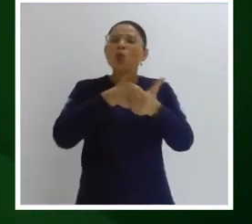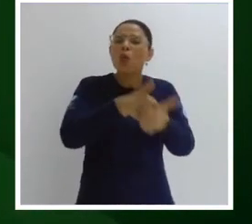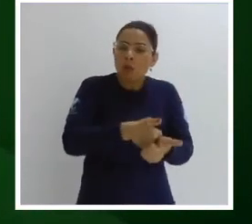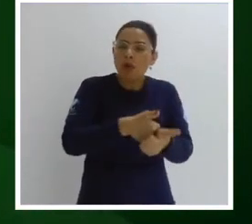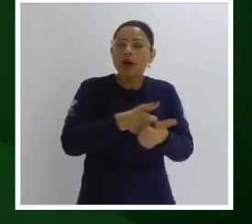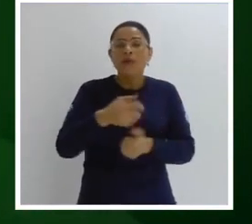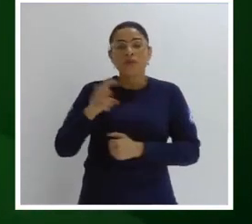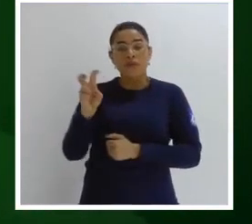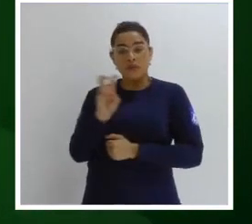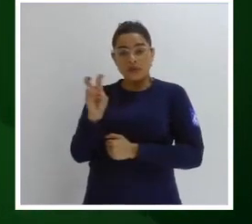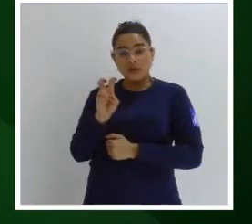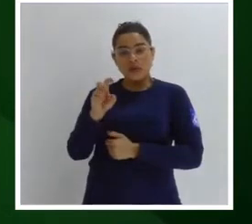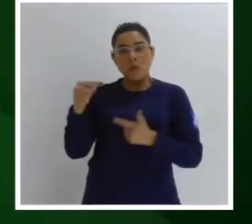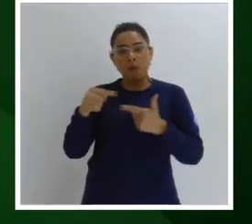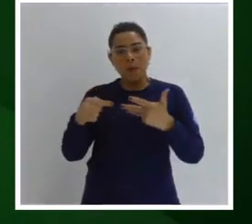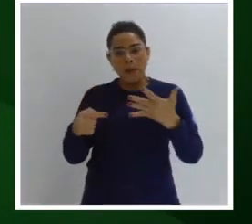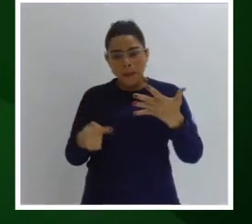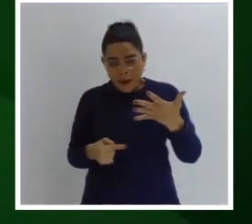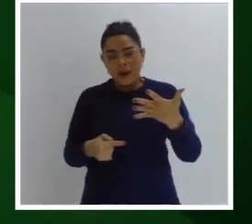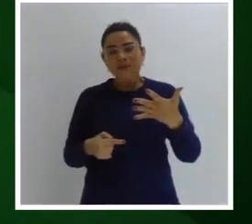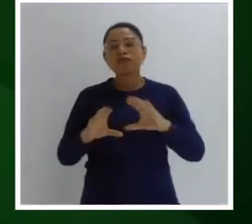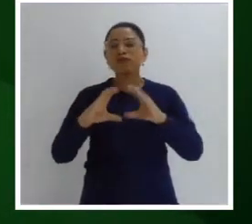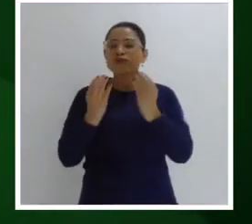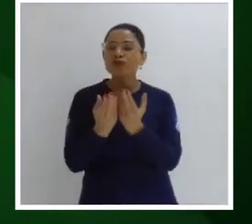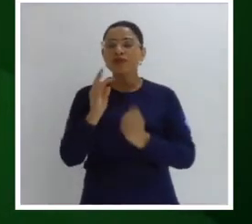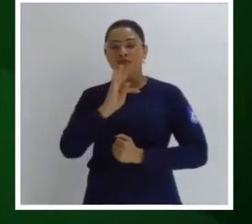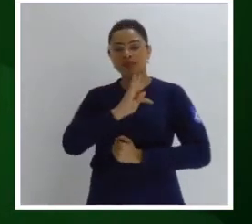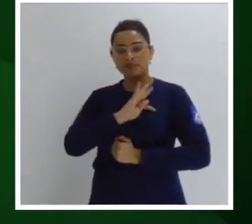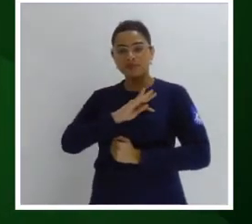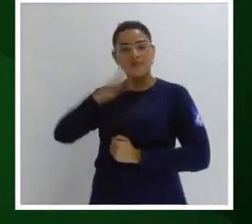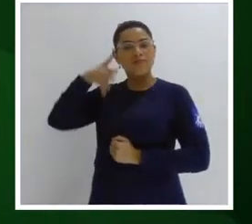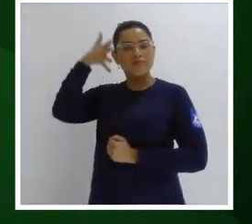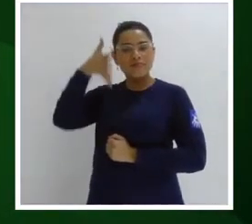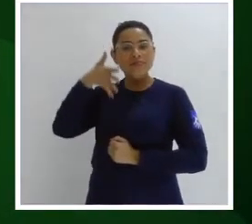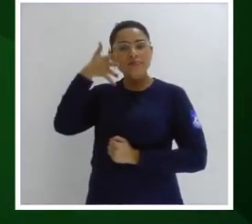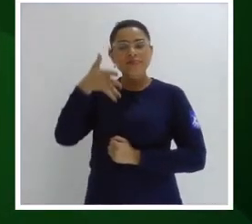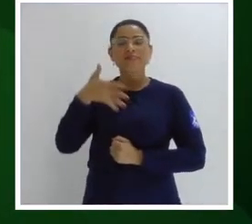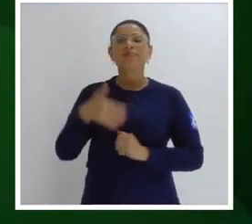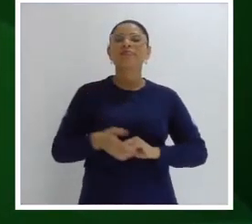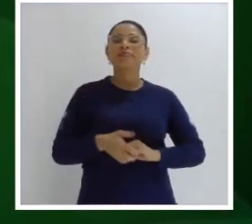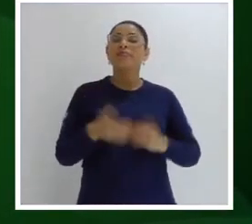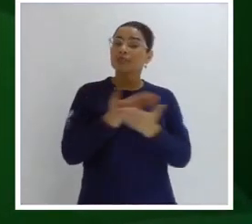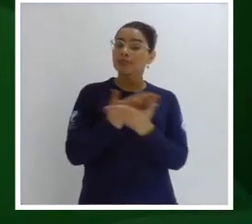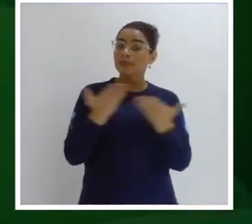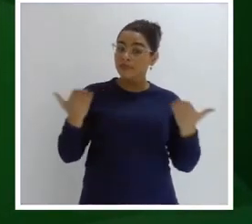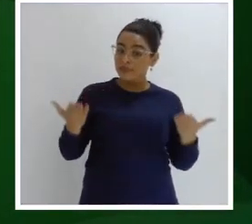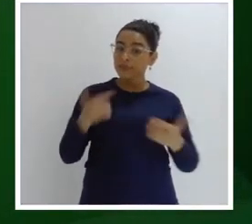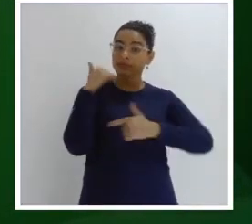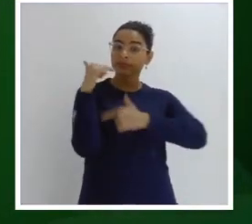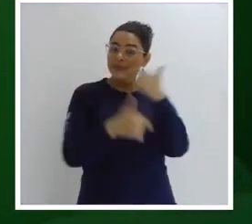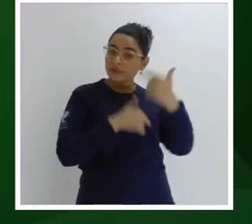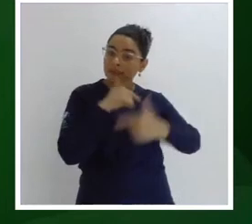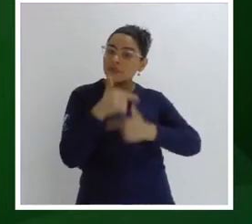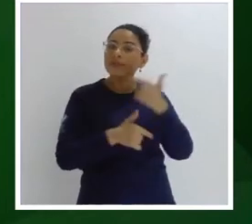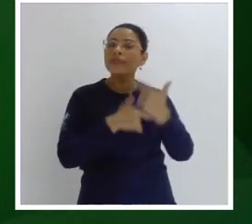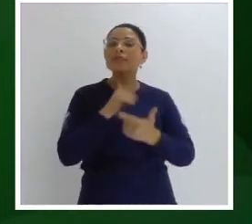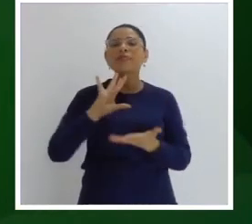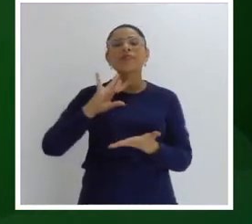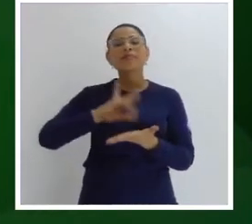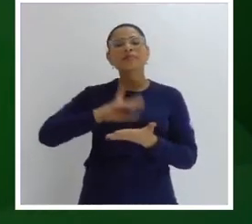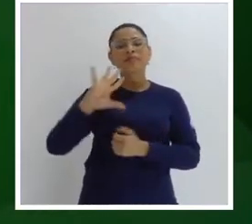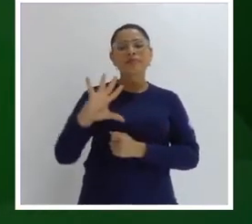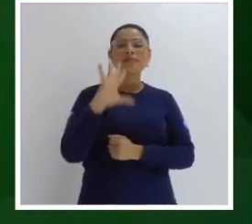internacional do Alto Tietê então é para vocês esse trabalho se realiza